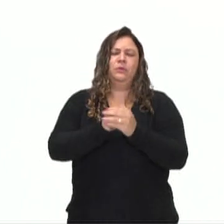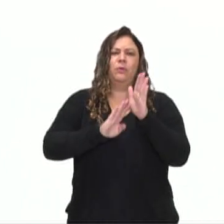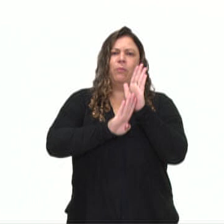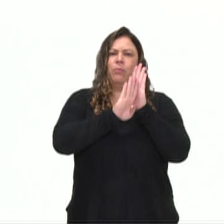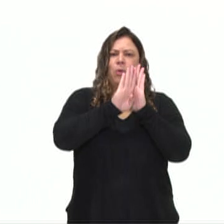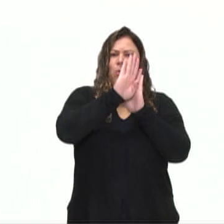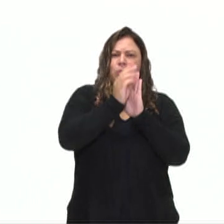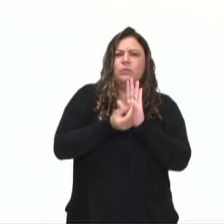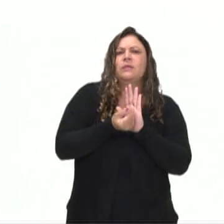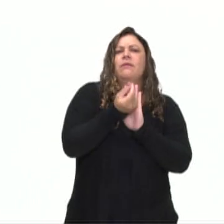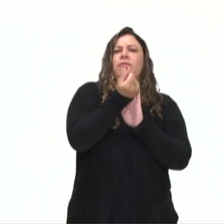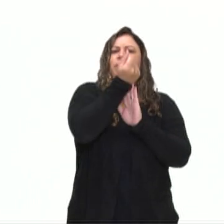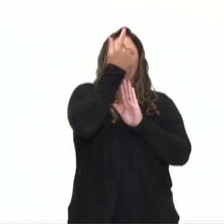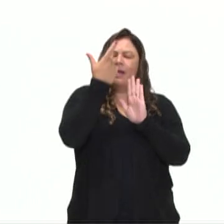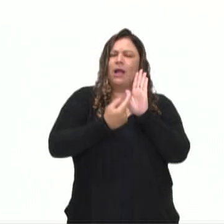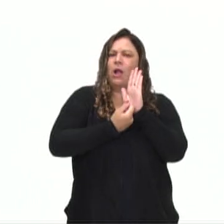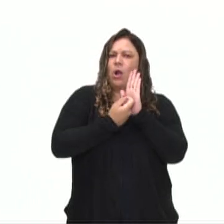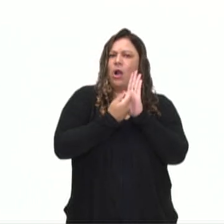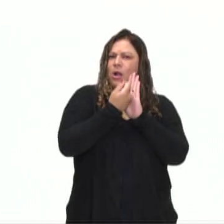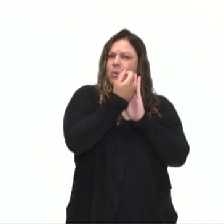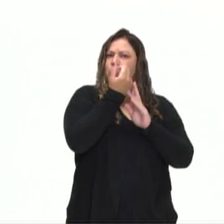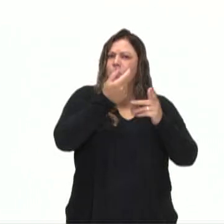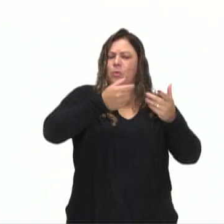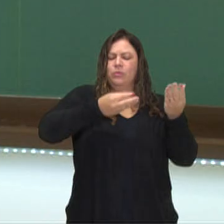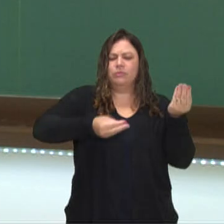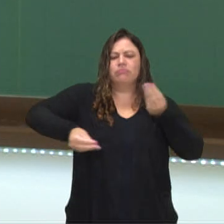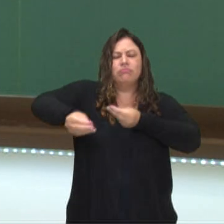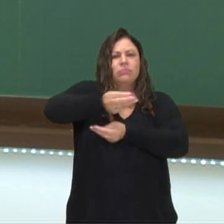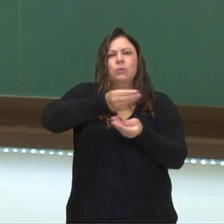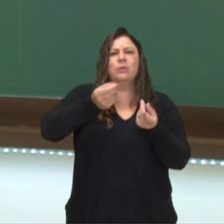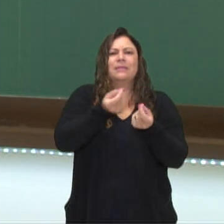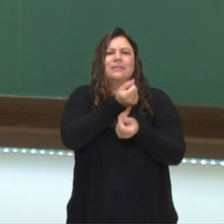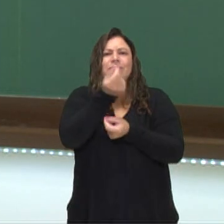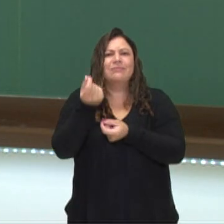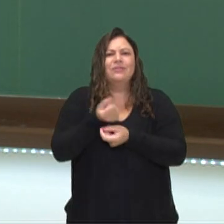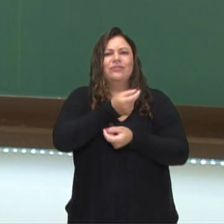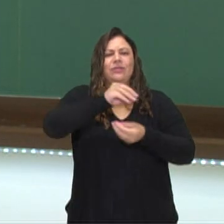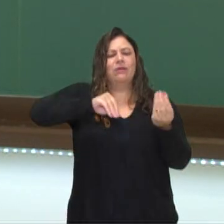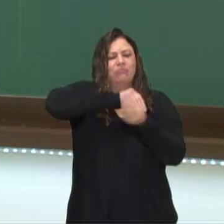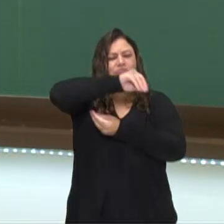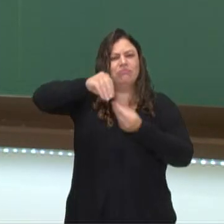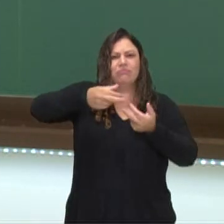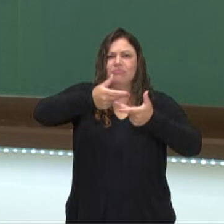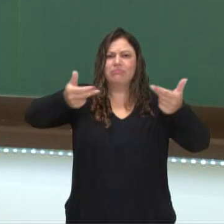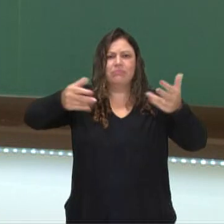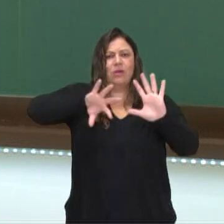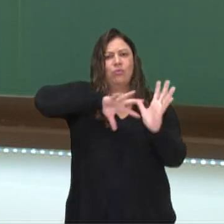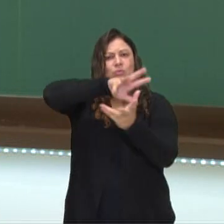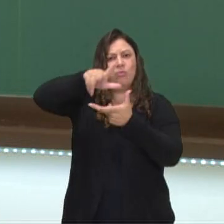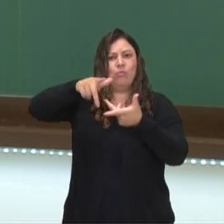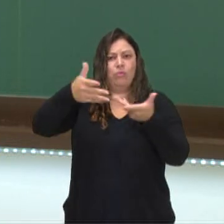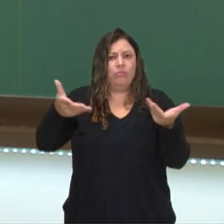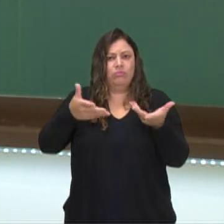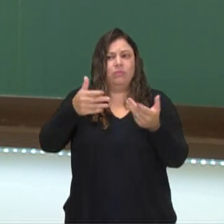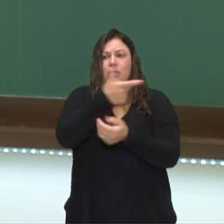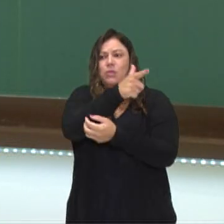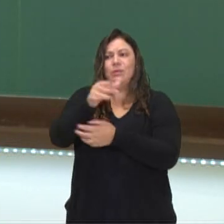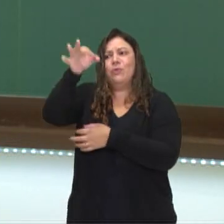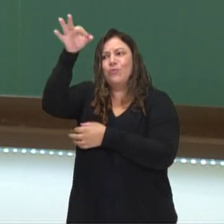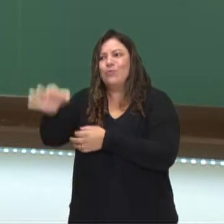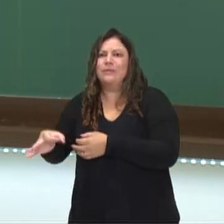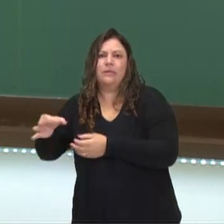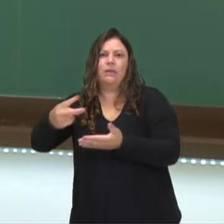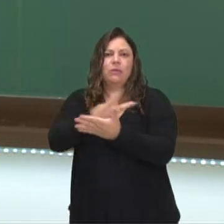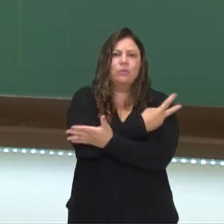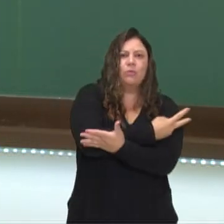circulação de diferentes moedas em nosso país. Então são alguns exemplos de uma resposta pessoal. Quer dizer que não existe o certo ou